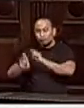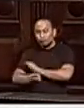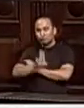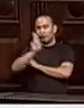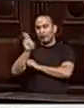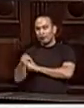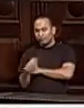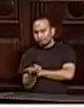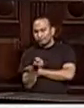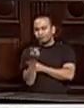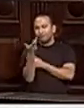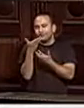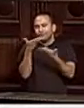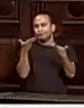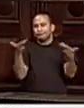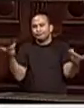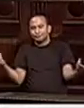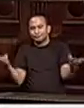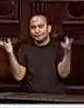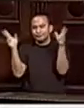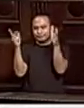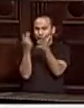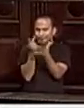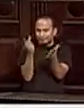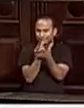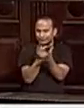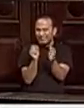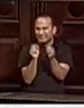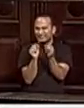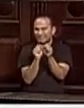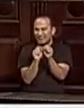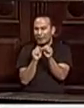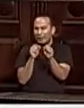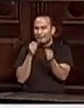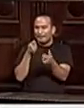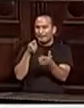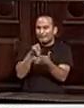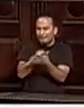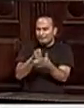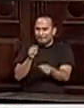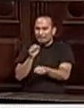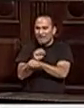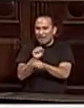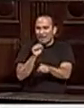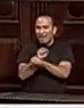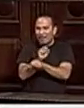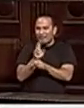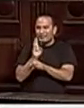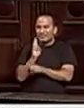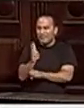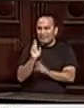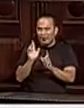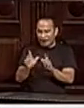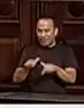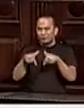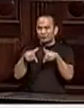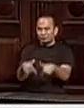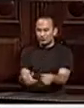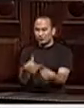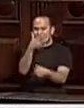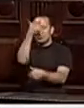usufruindo dos recursos da propinagem, embarreirasse o tempo todo a ação daqueles